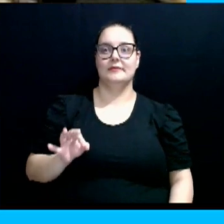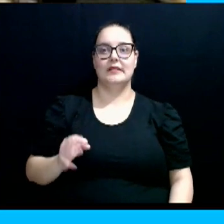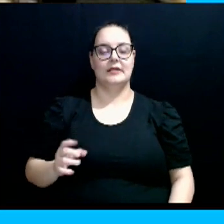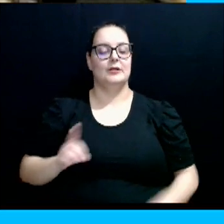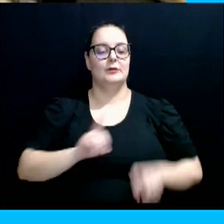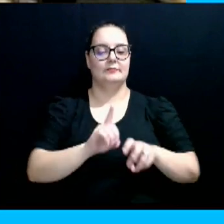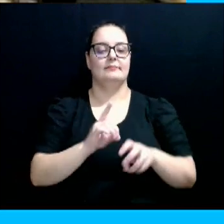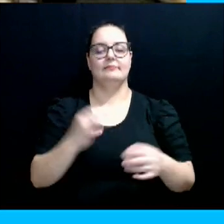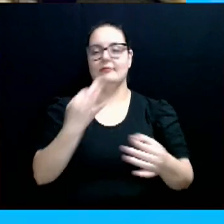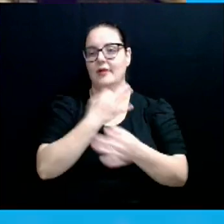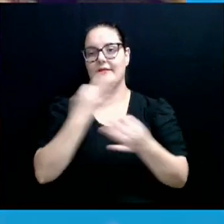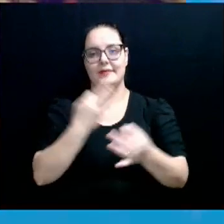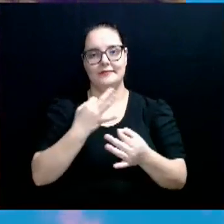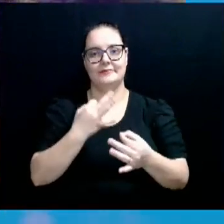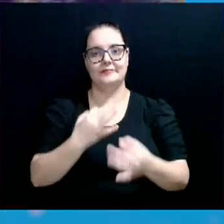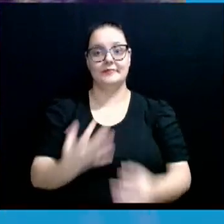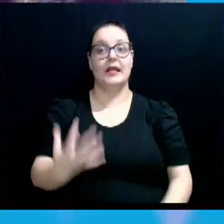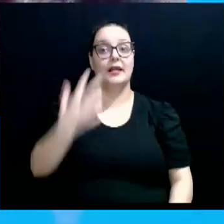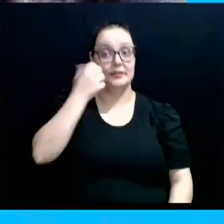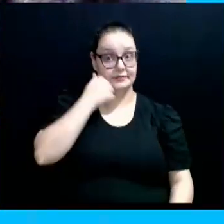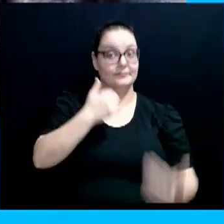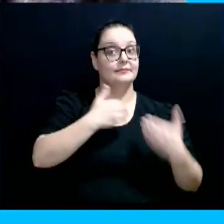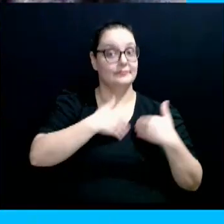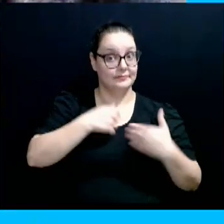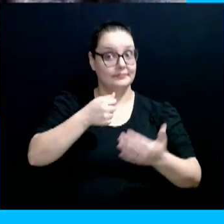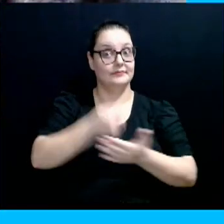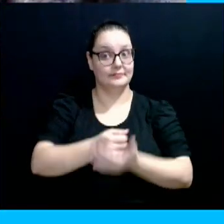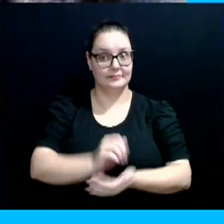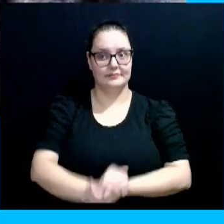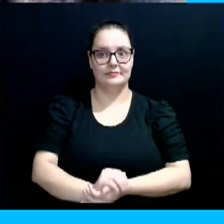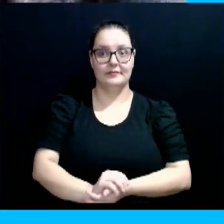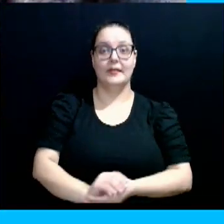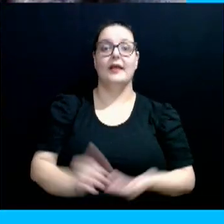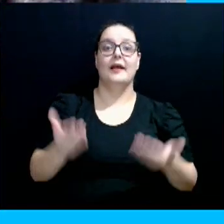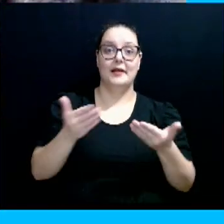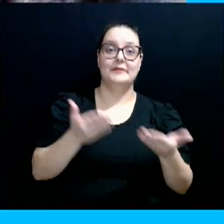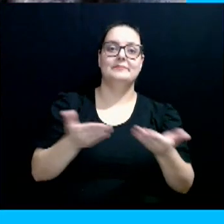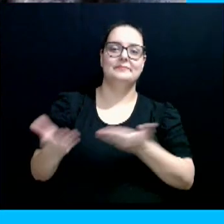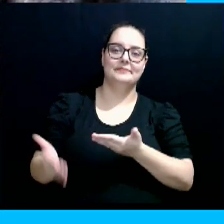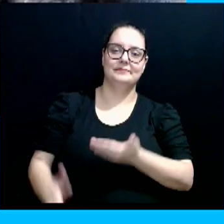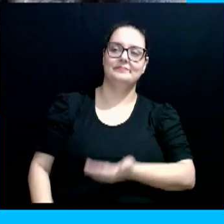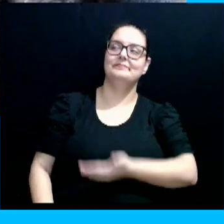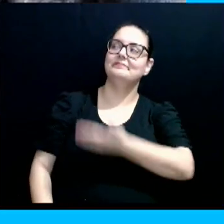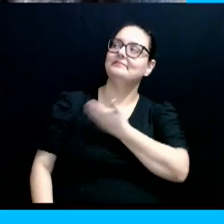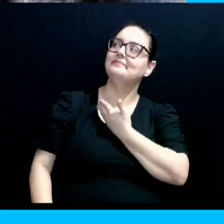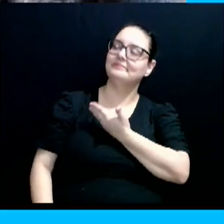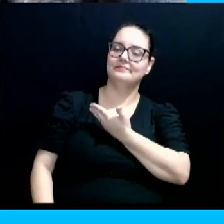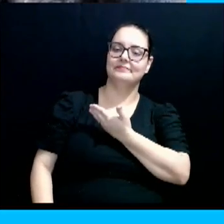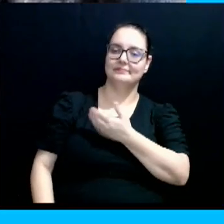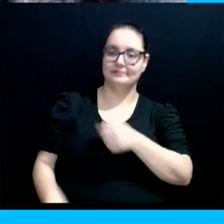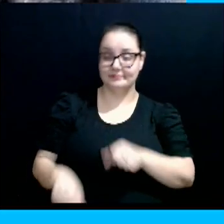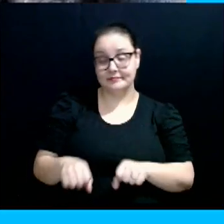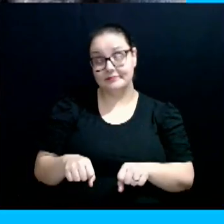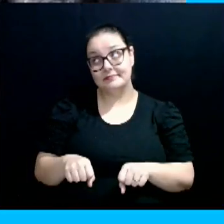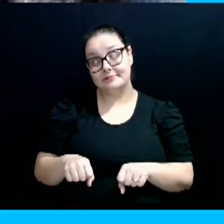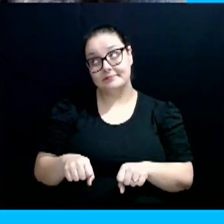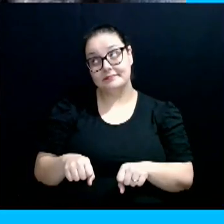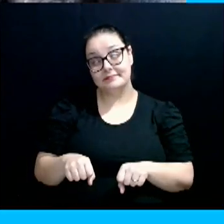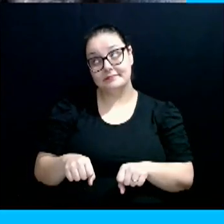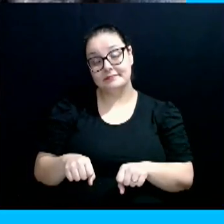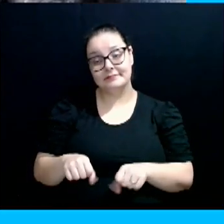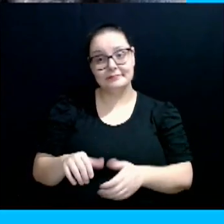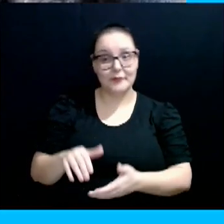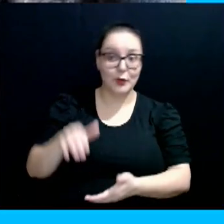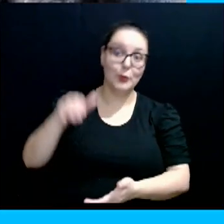adoção responsável e obrigatória. Agora apresentamos o Noronha, um gigante dócil que carrega uma incrível história